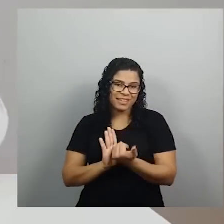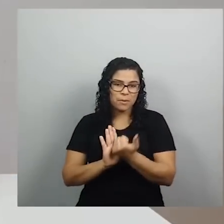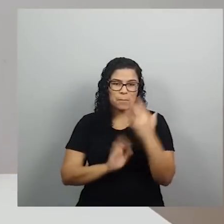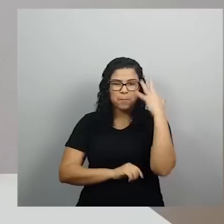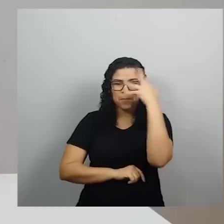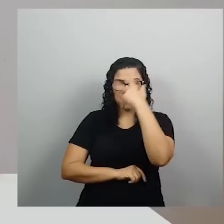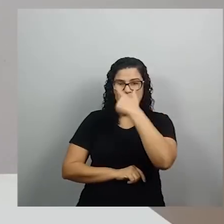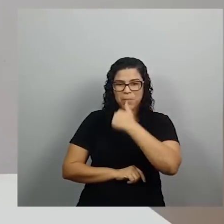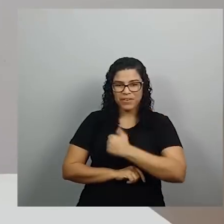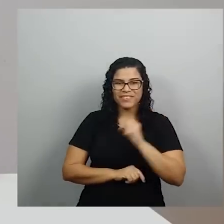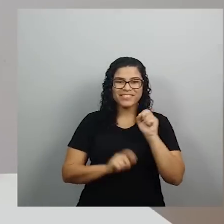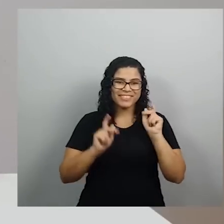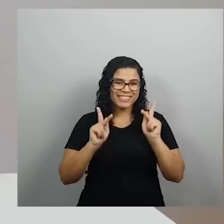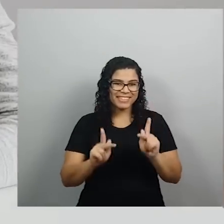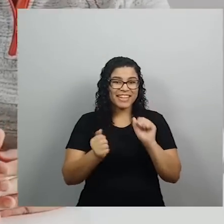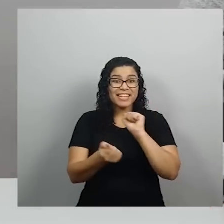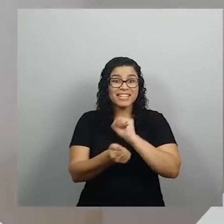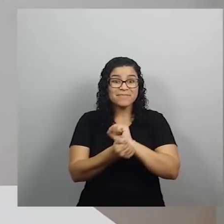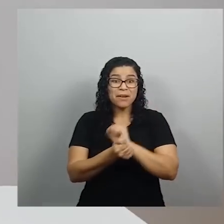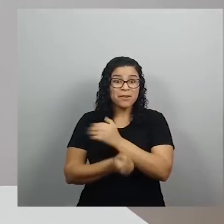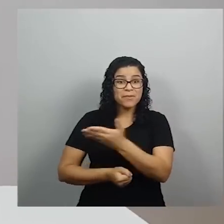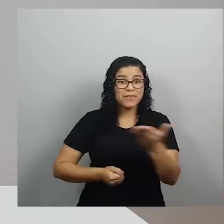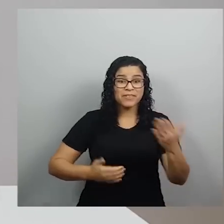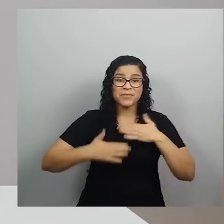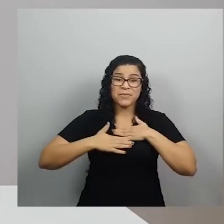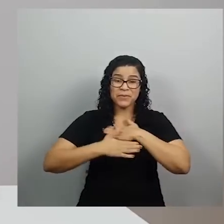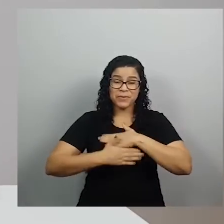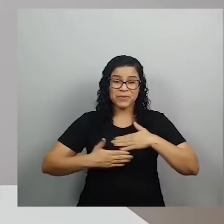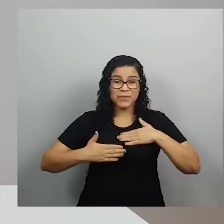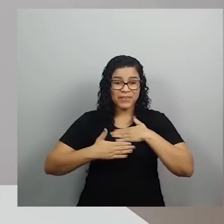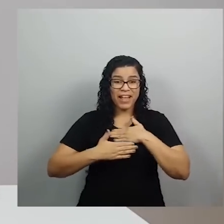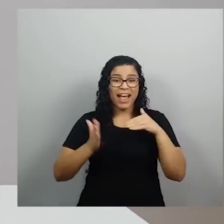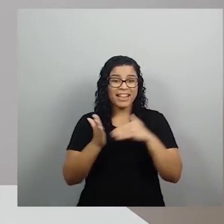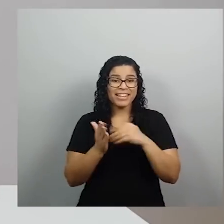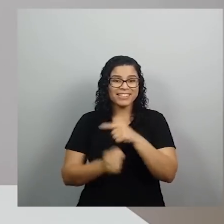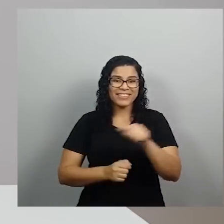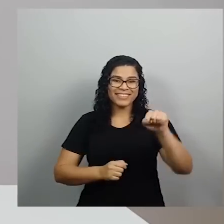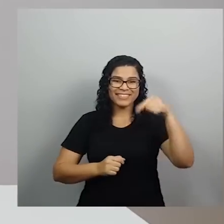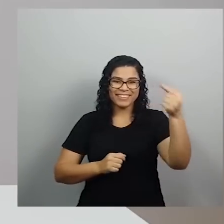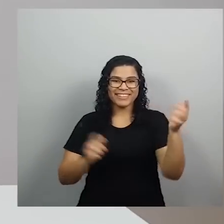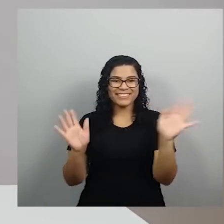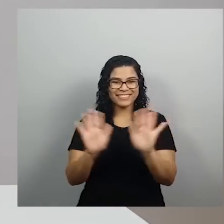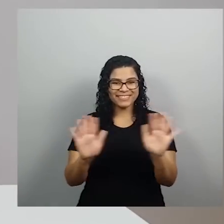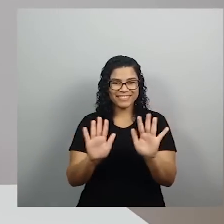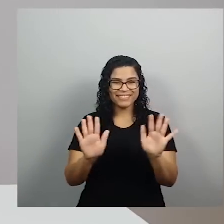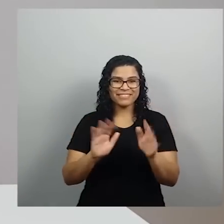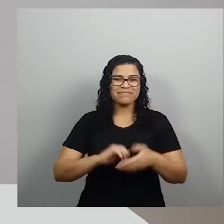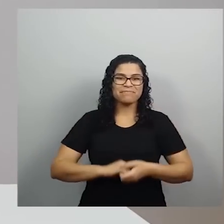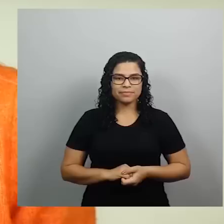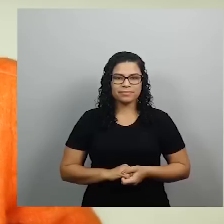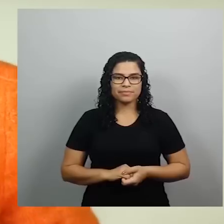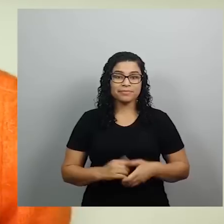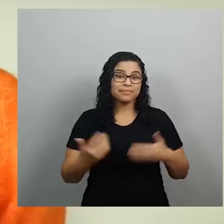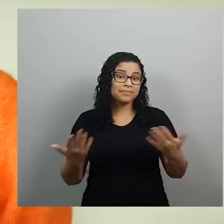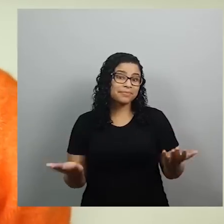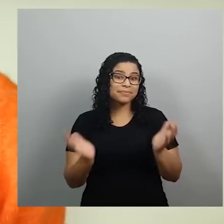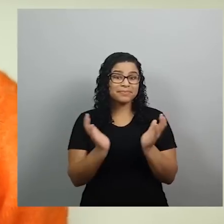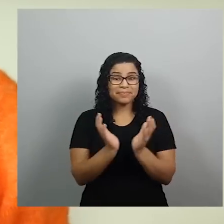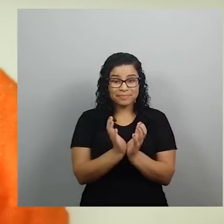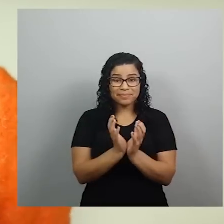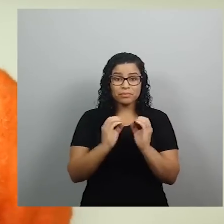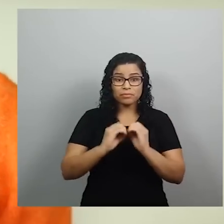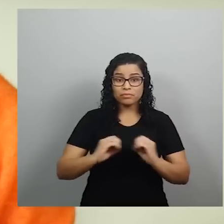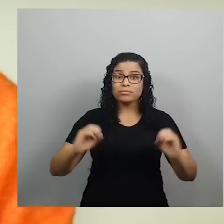de um desenho bem bonito, tá bom? Espero que vocês tenham gostado e até o nosso próximo encontro. Tchau! E é isso